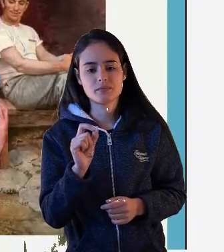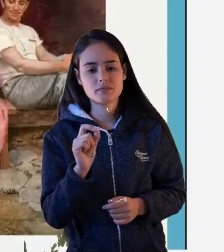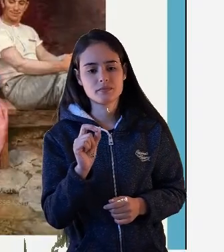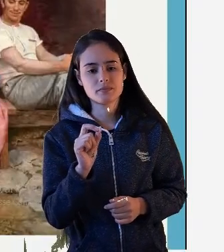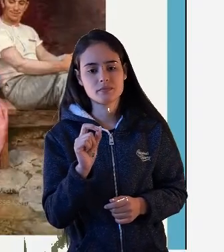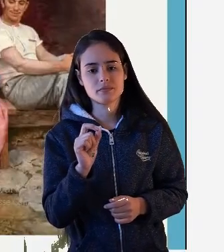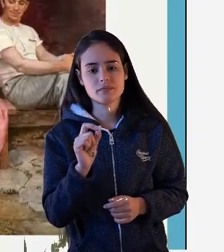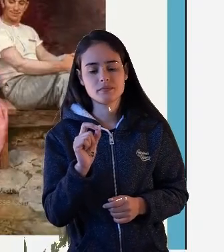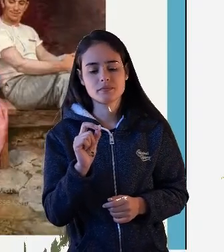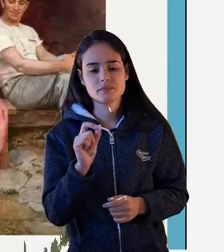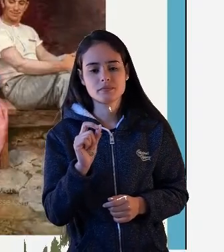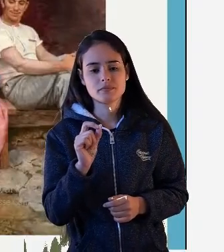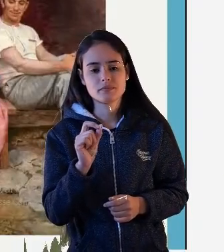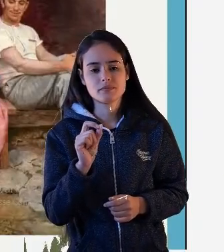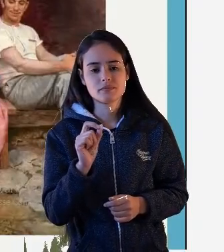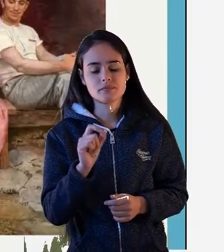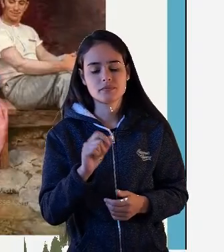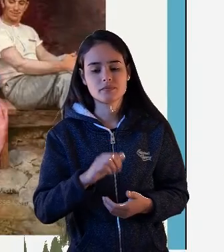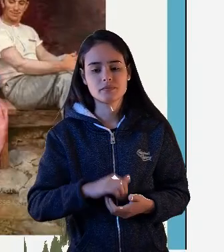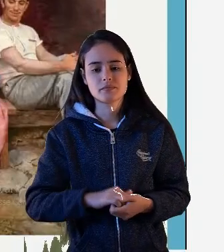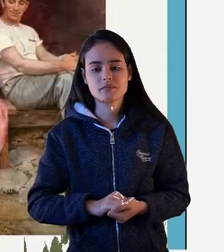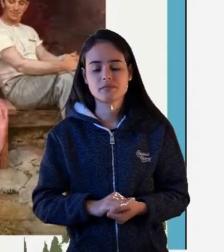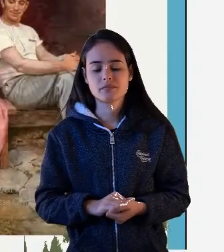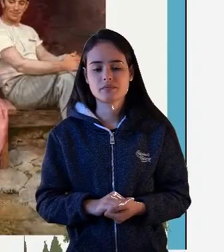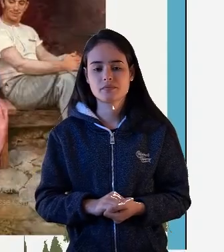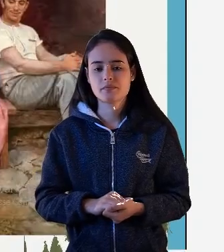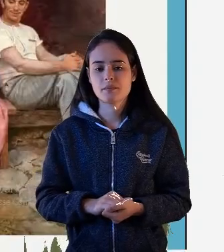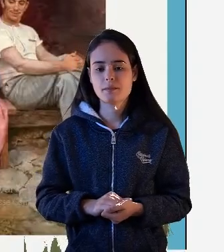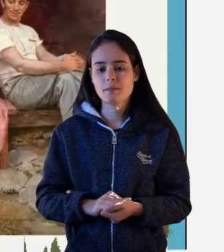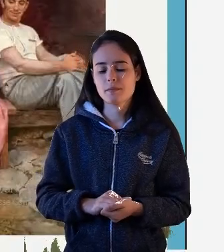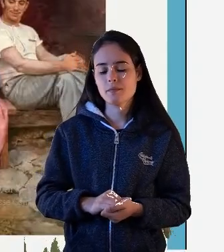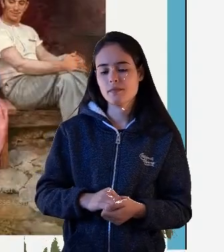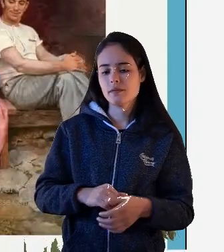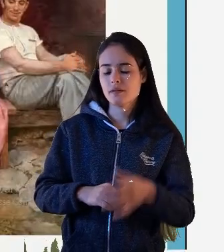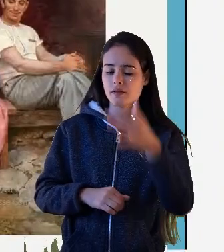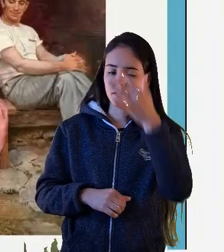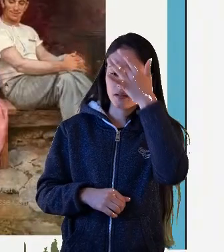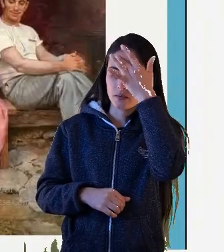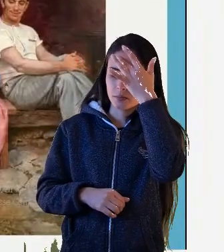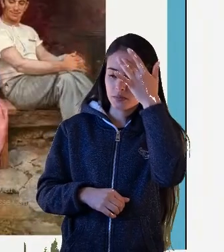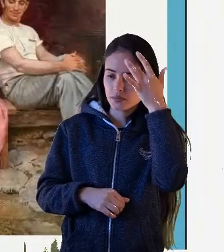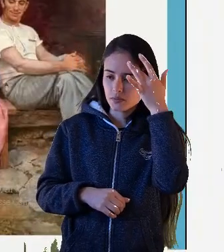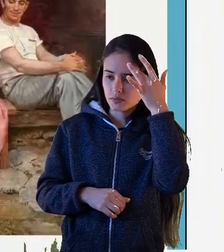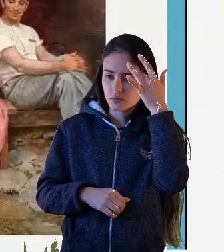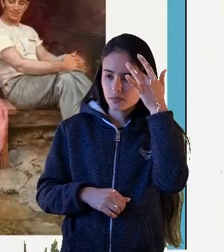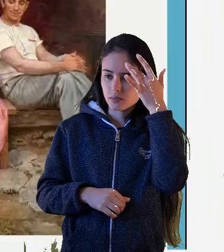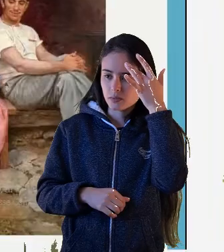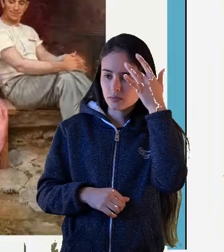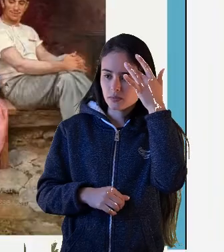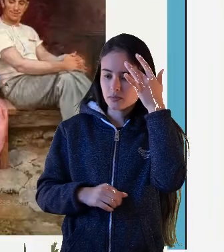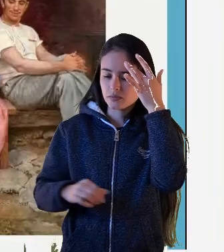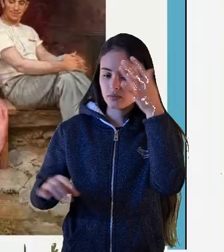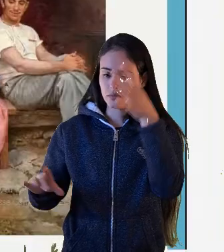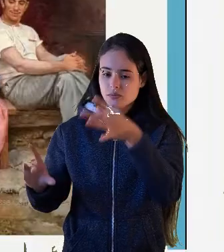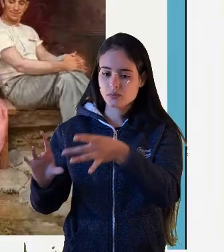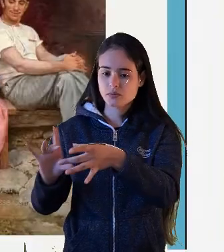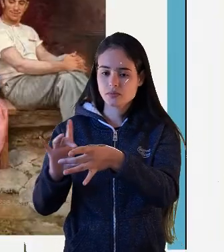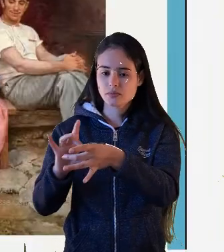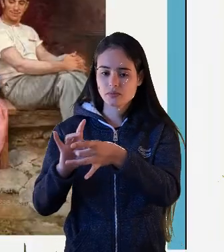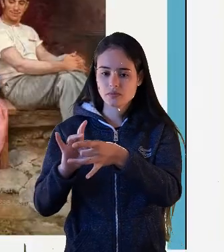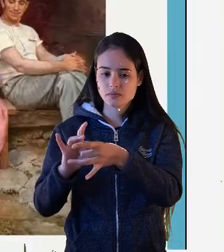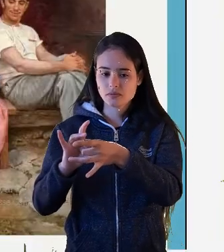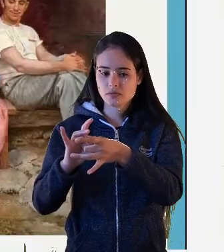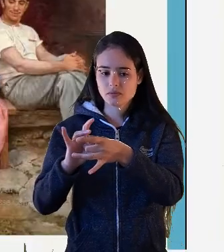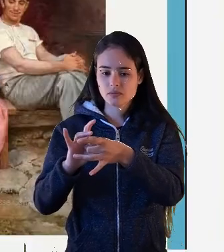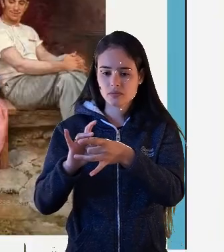fiz, né? E como a mulher agradece, né? Realmente chocante, né, da gente imaginar